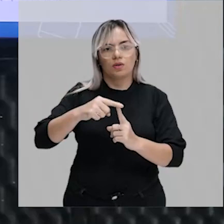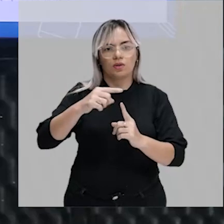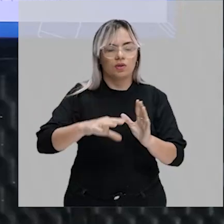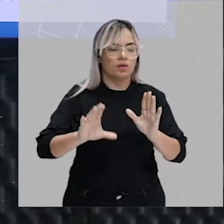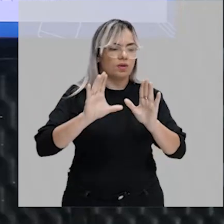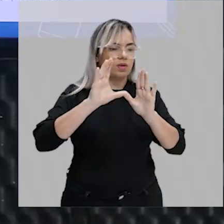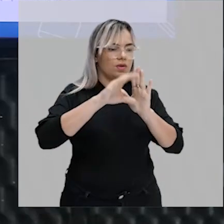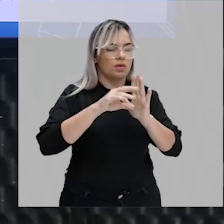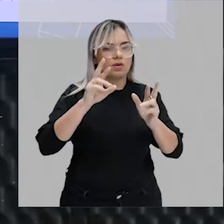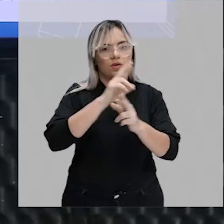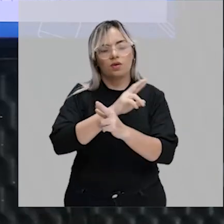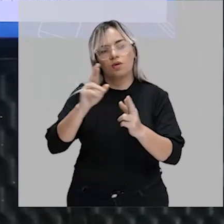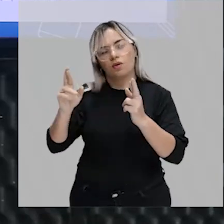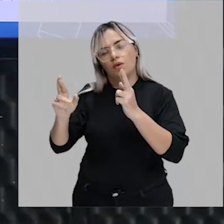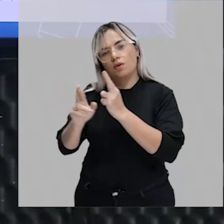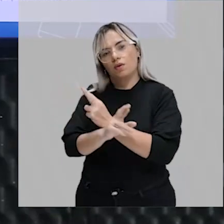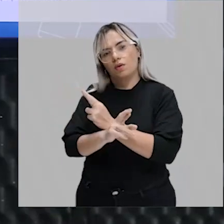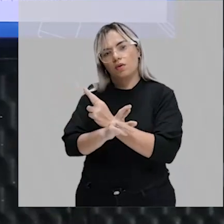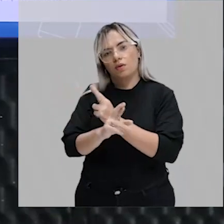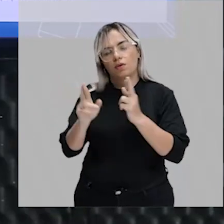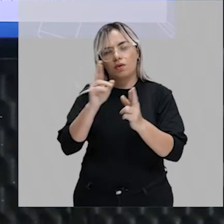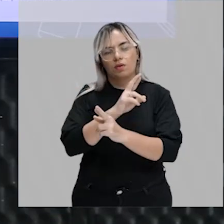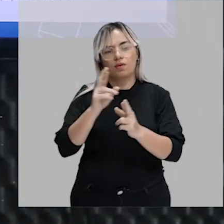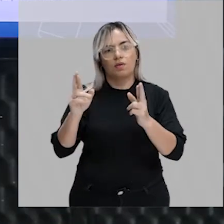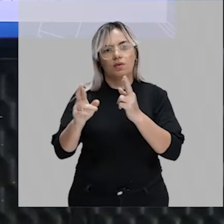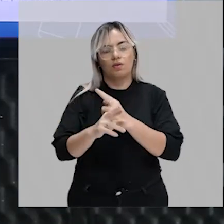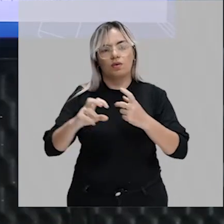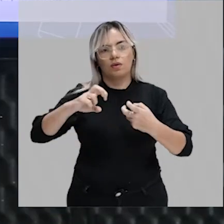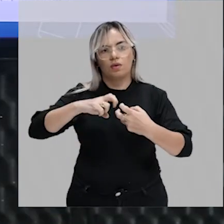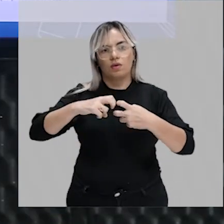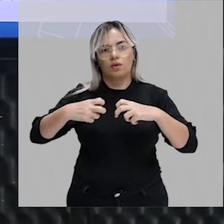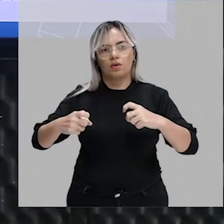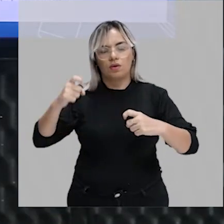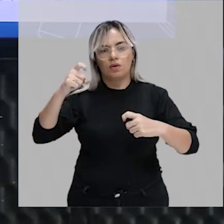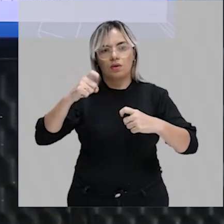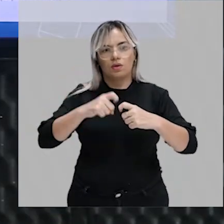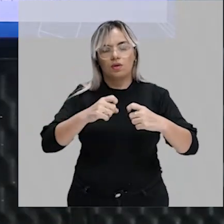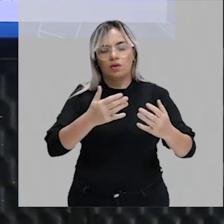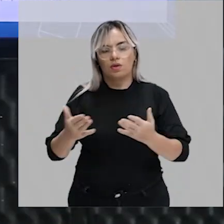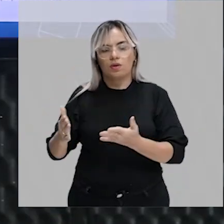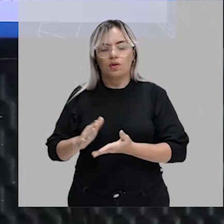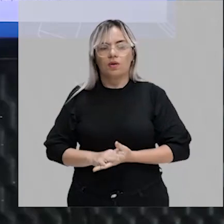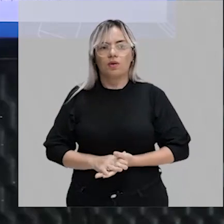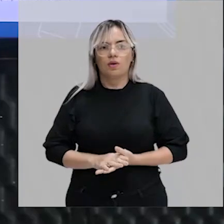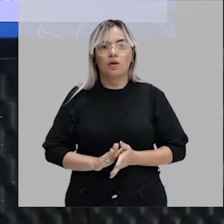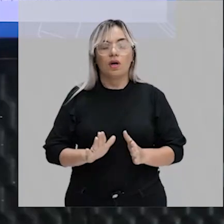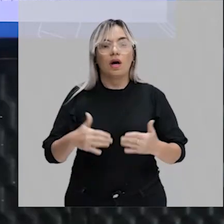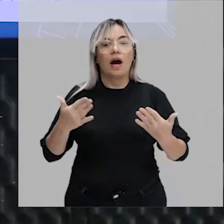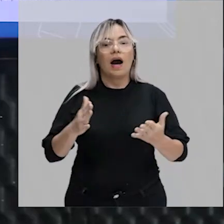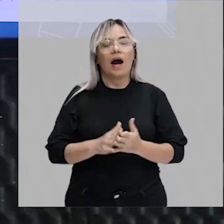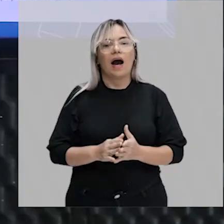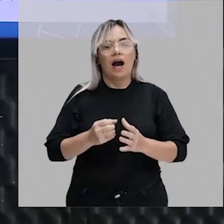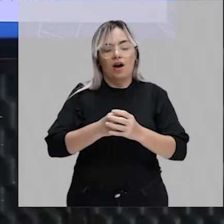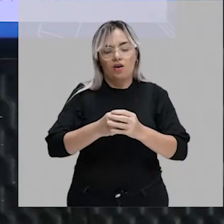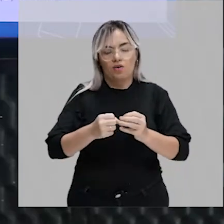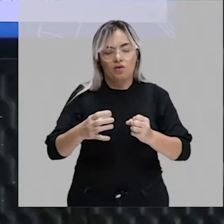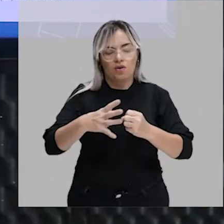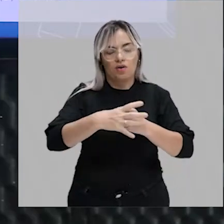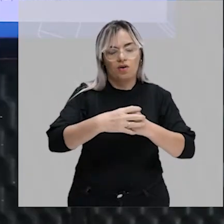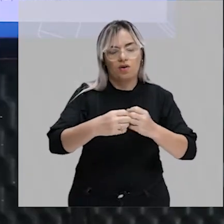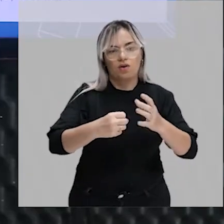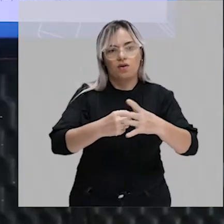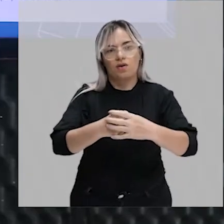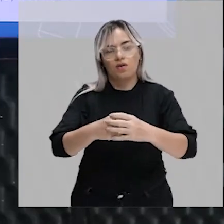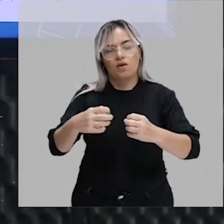muito relacionado com a reprodução sexuada. E no caso da reprodução assexuada, a gente